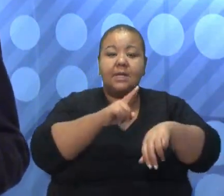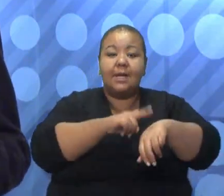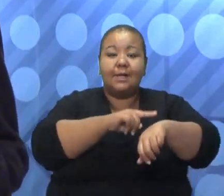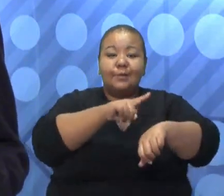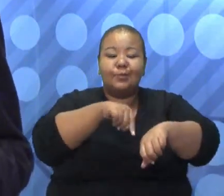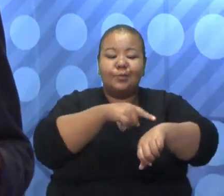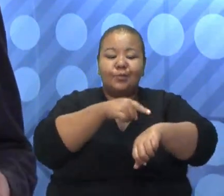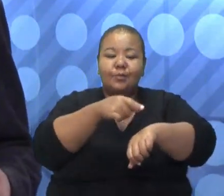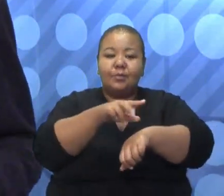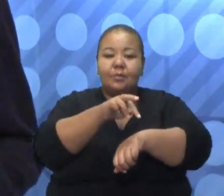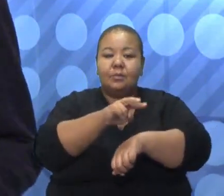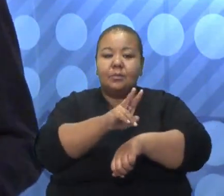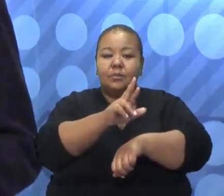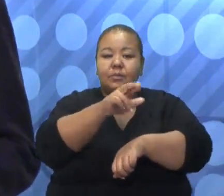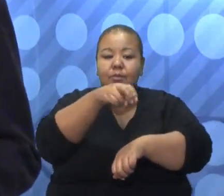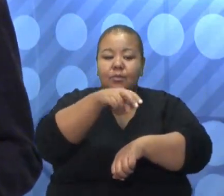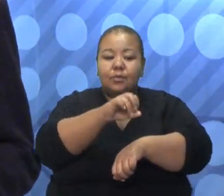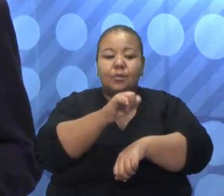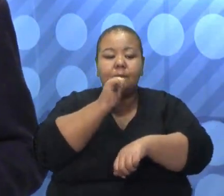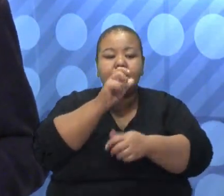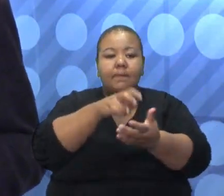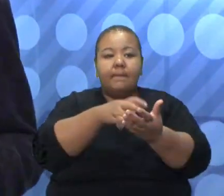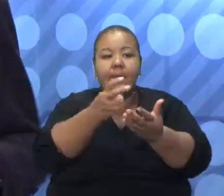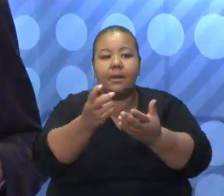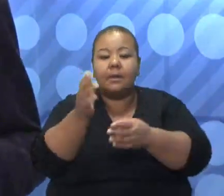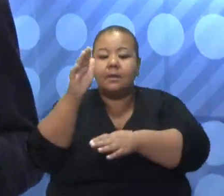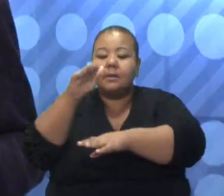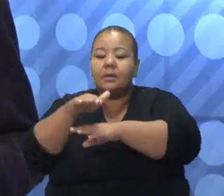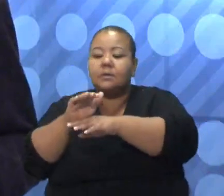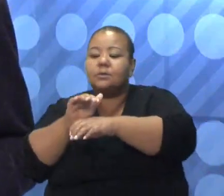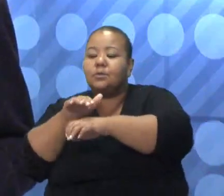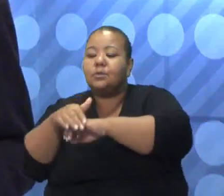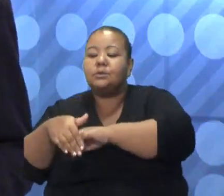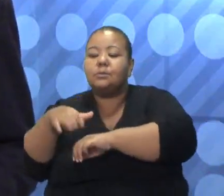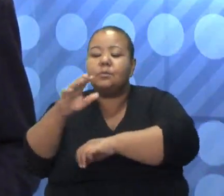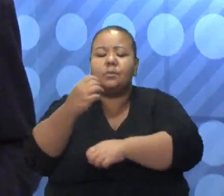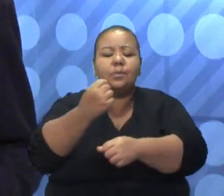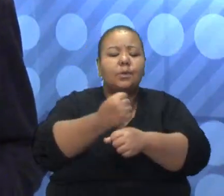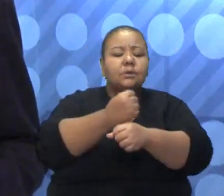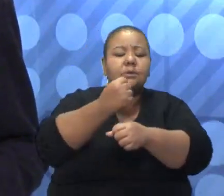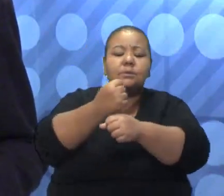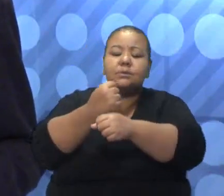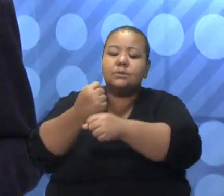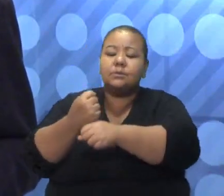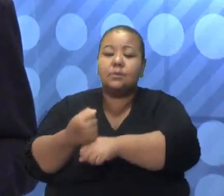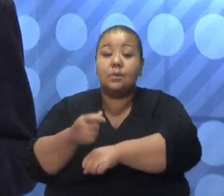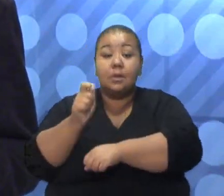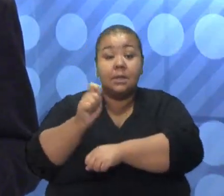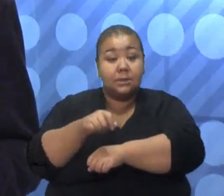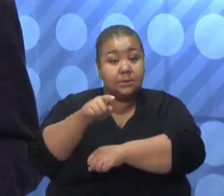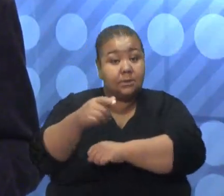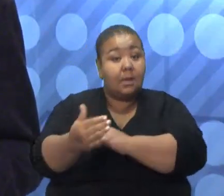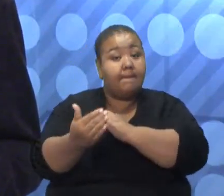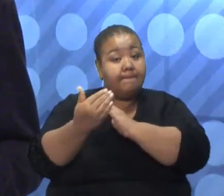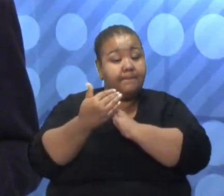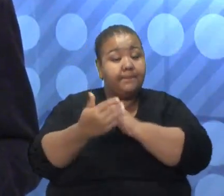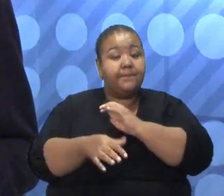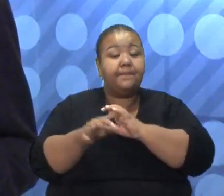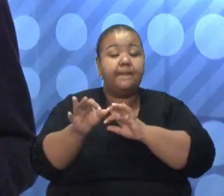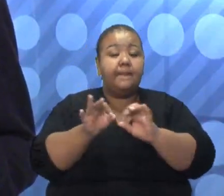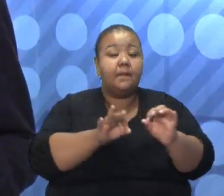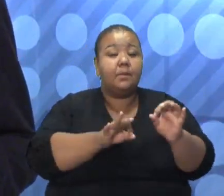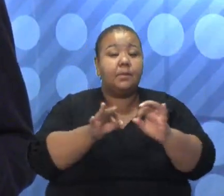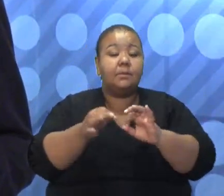eu preciso para realizar tantos produtos e tantos serviços, e isso vai me gerando toda uma expectativa de programação